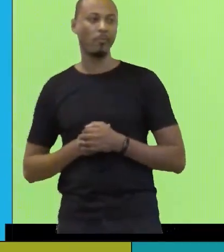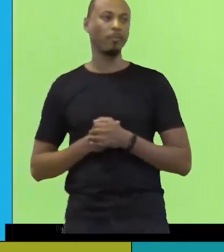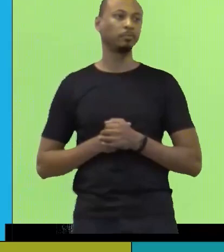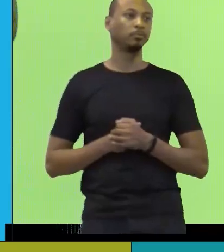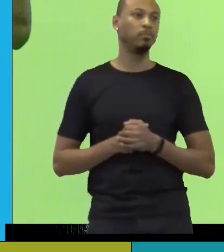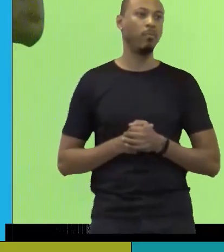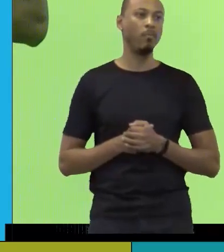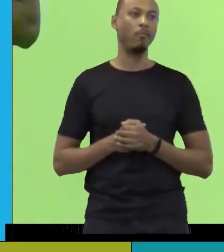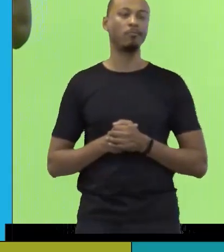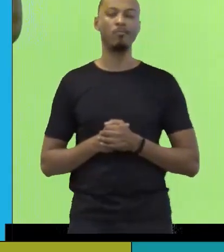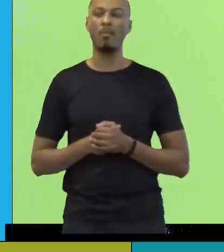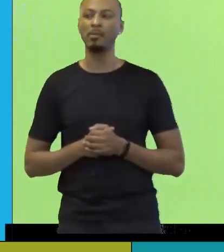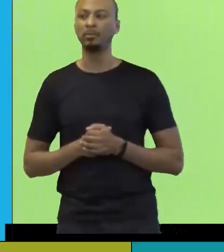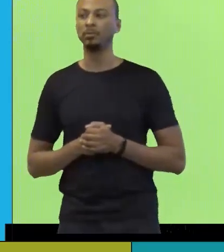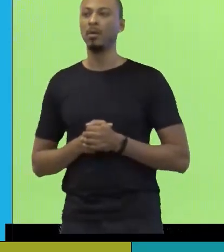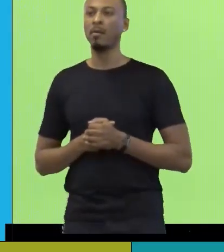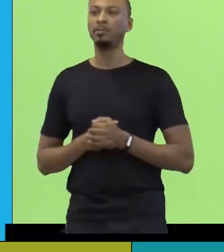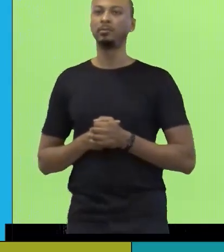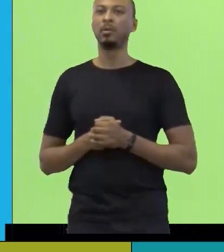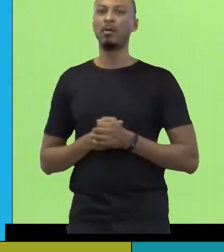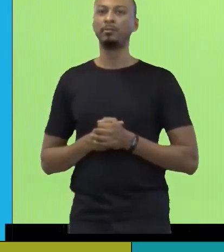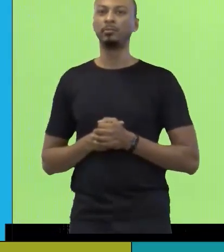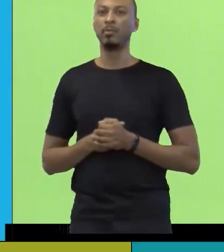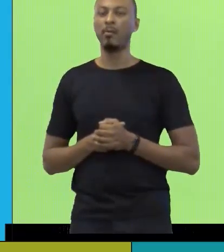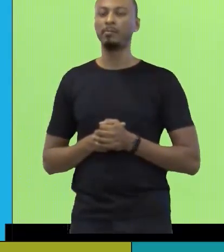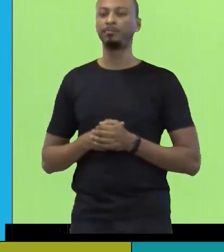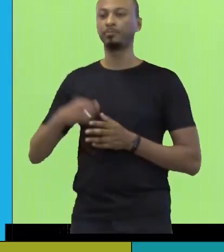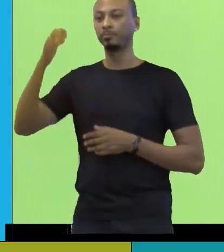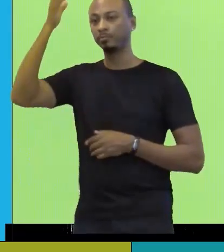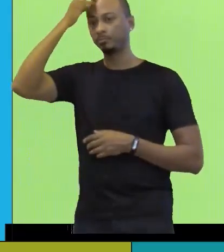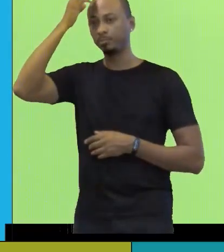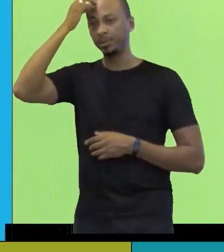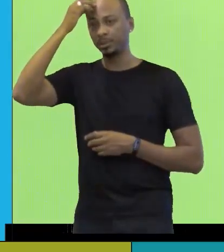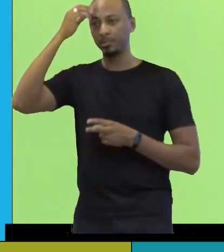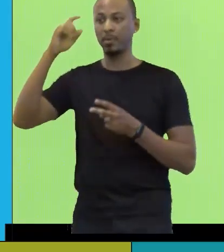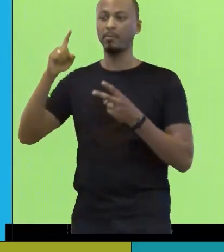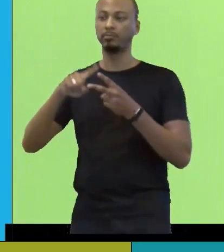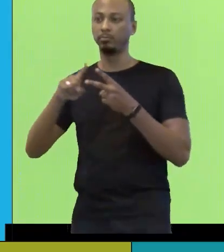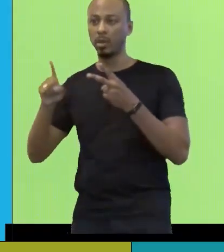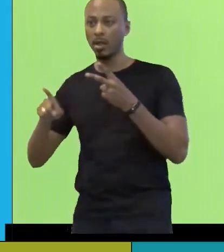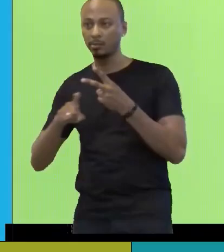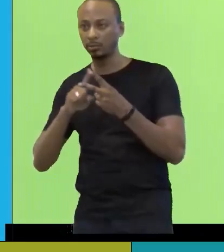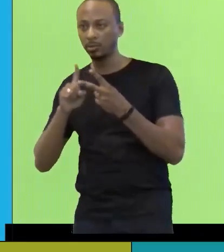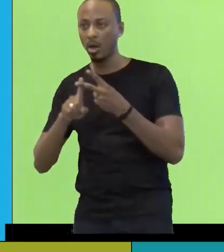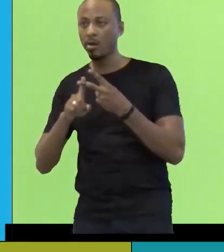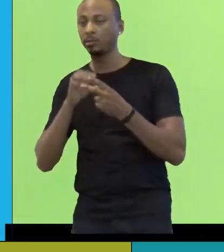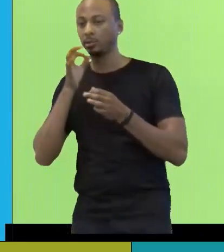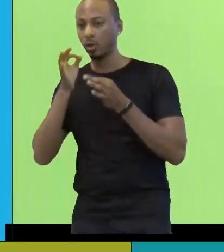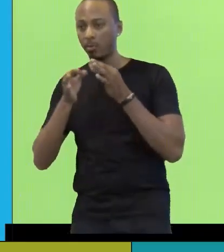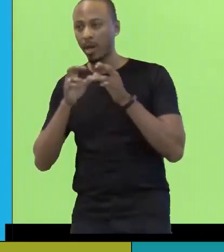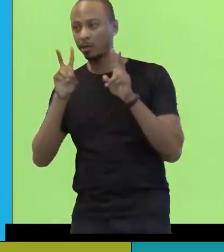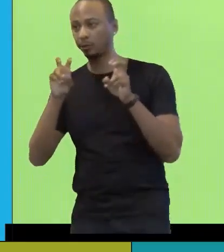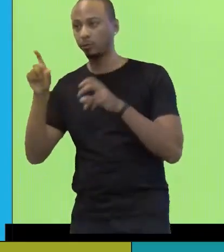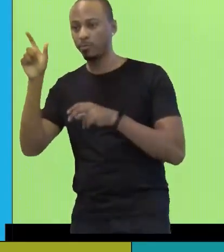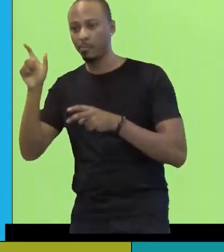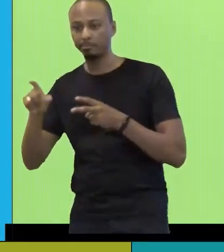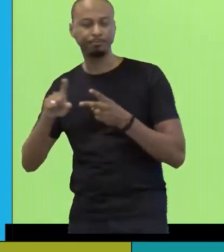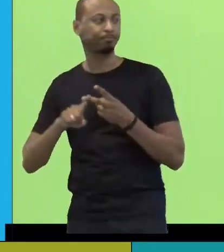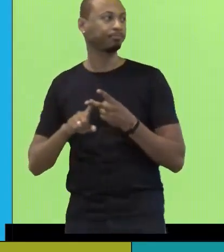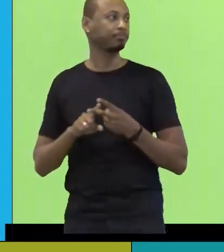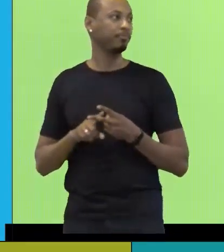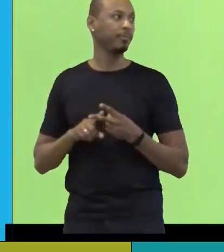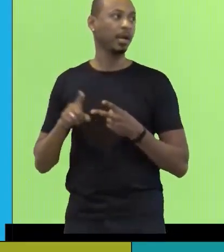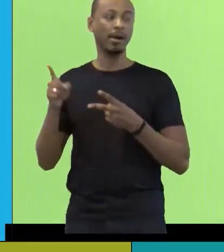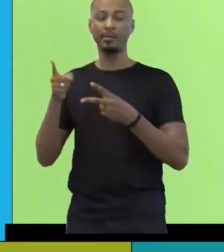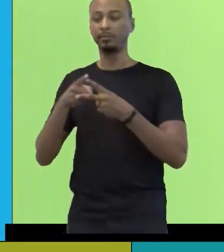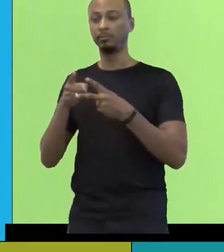O Príncipe e comentários sobre Tito Livio. A obra O Príncipe é uma